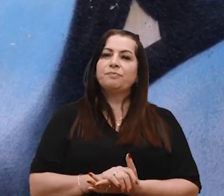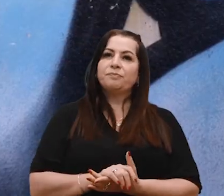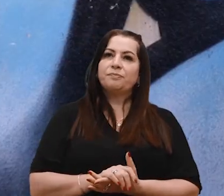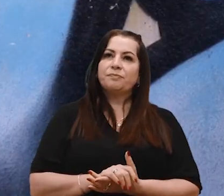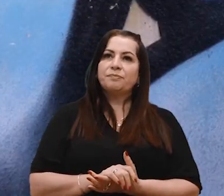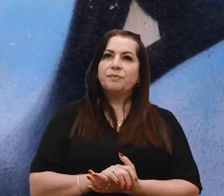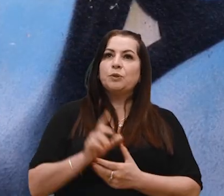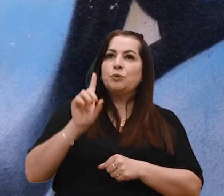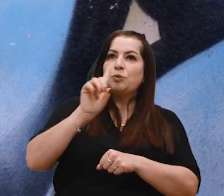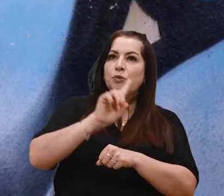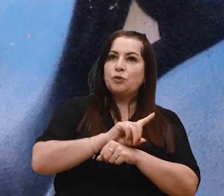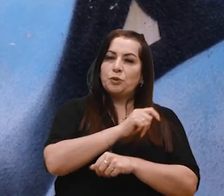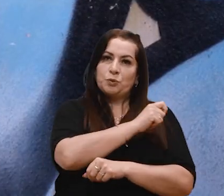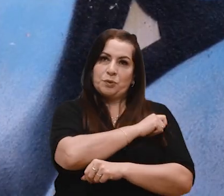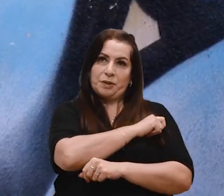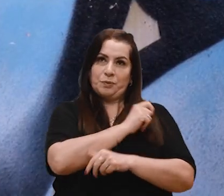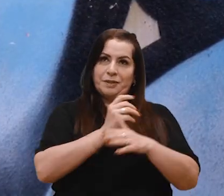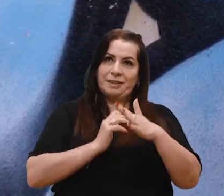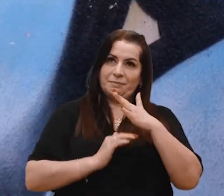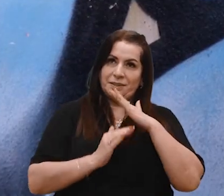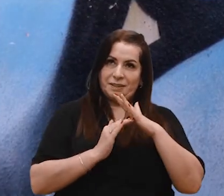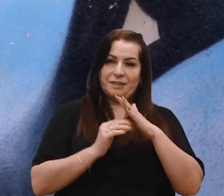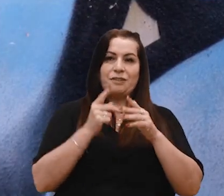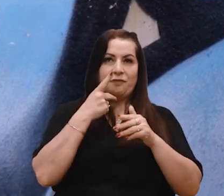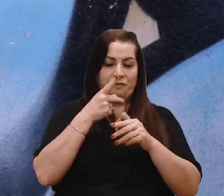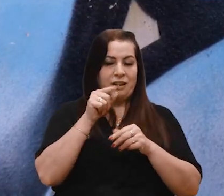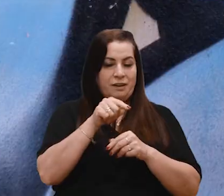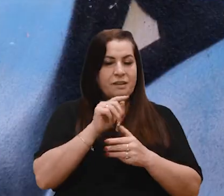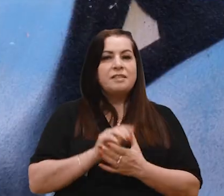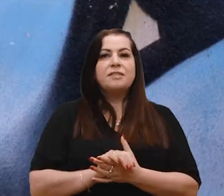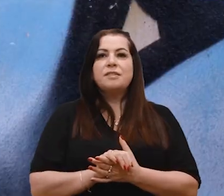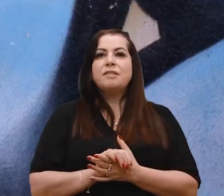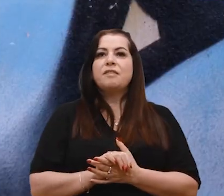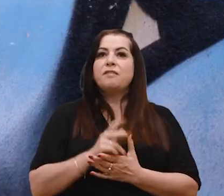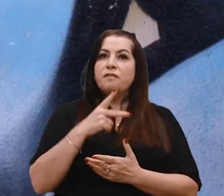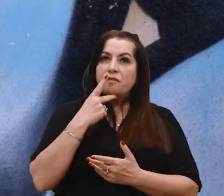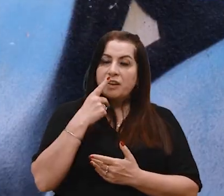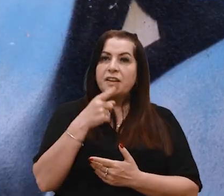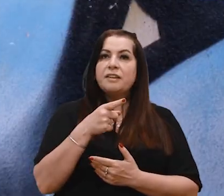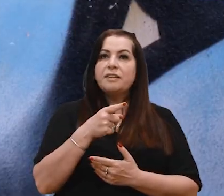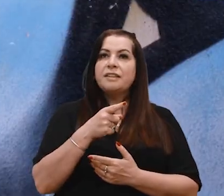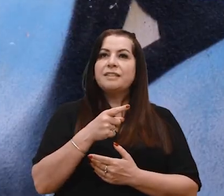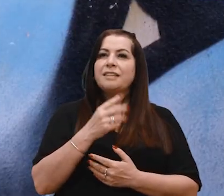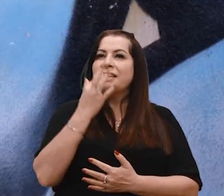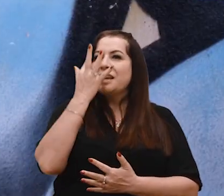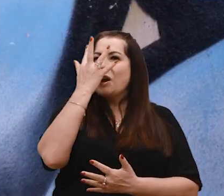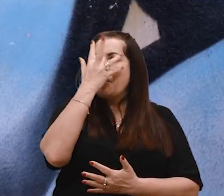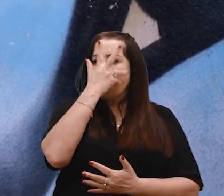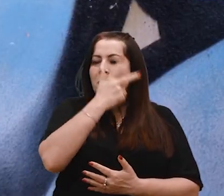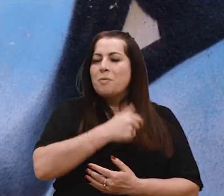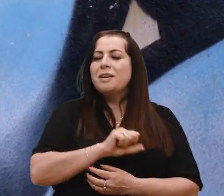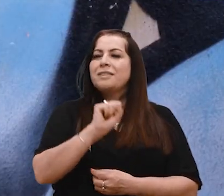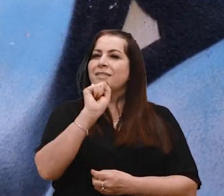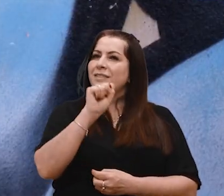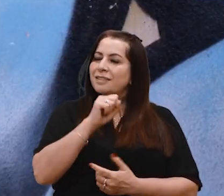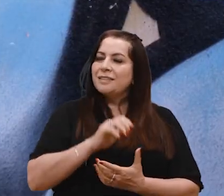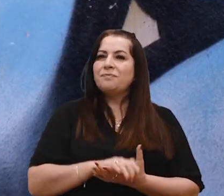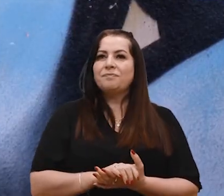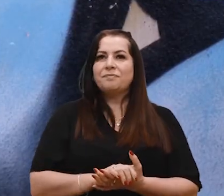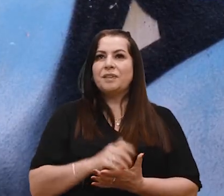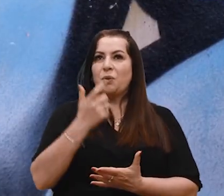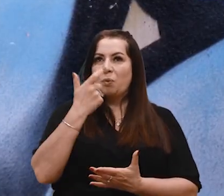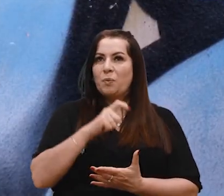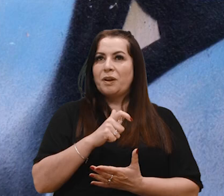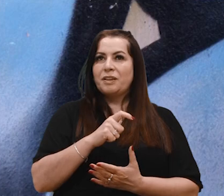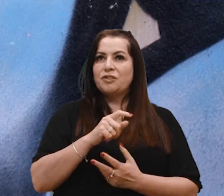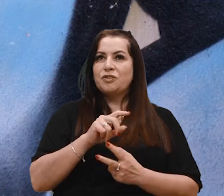gente fala do Dia do Estudante Imigrante, quando a gente fala do estudante imigrante, a gente está falando dessa beleza, assim.